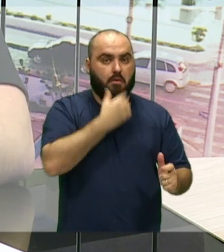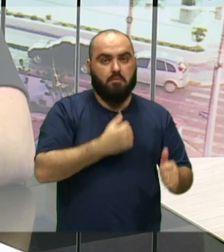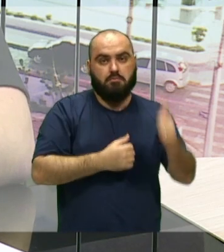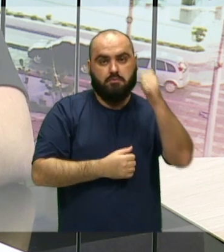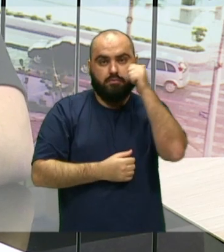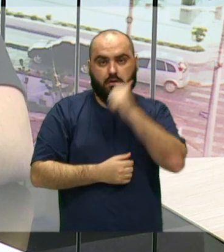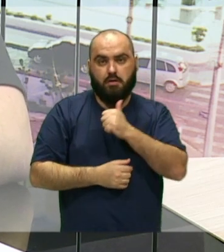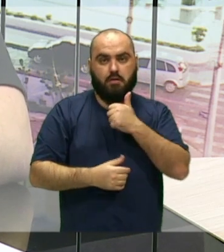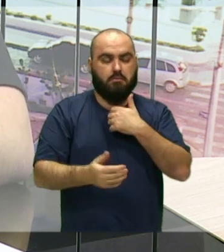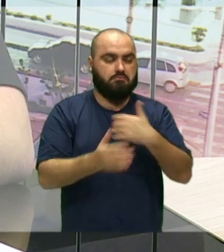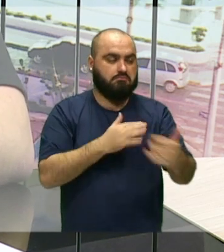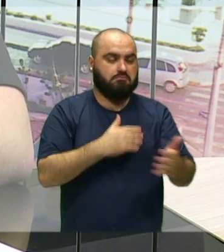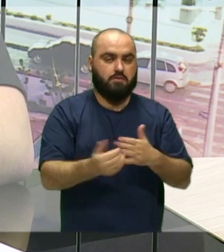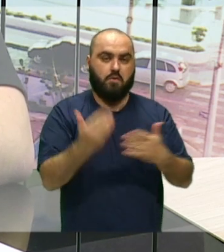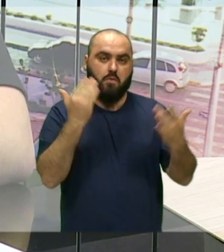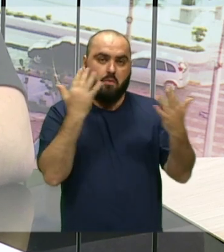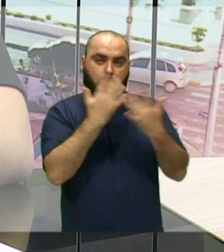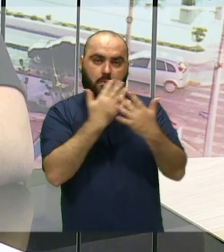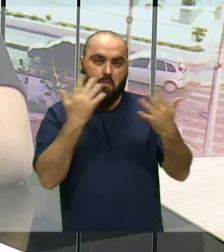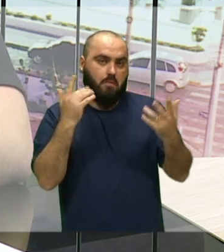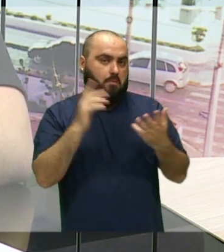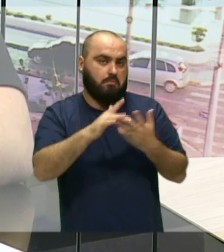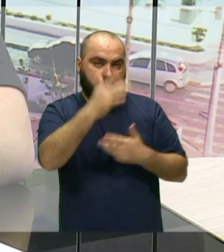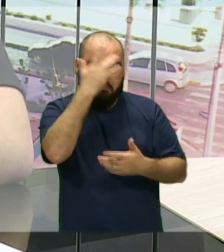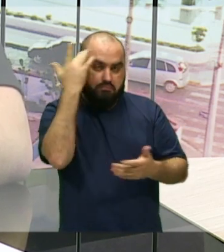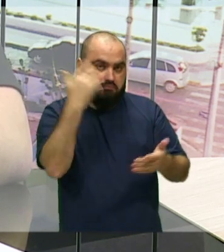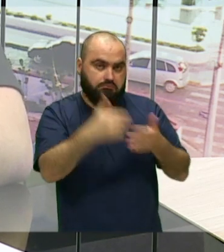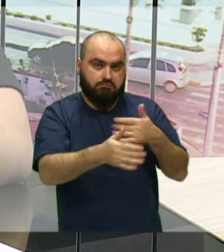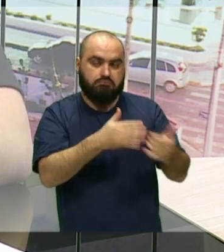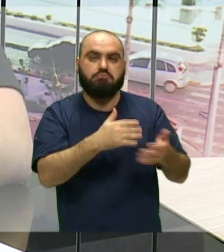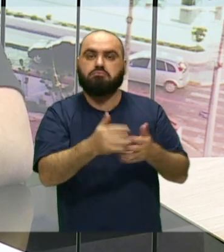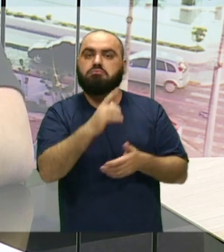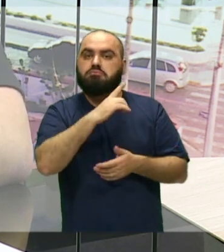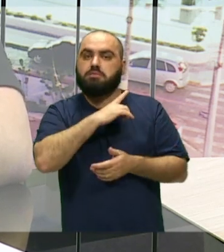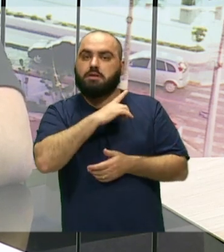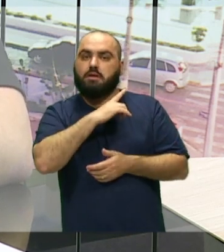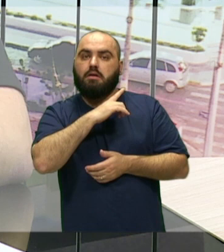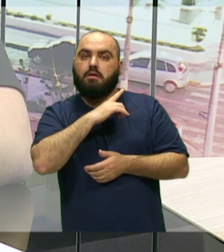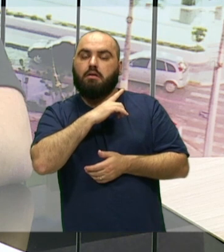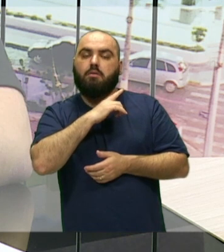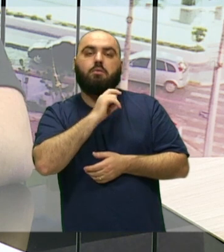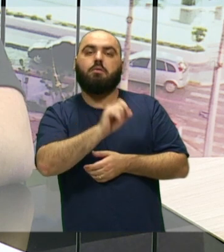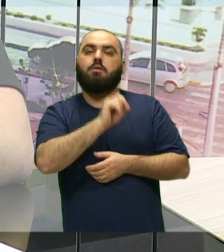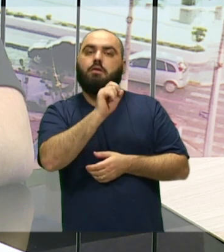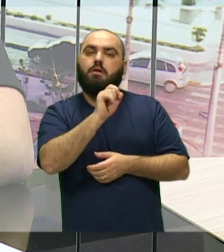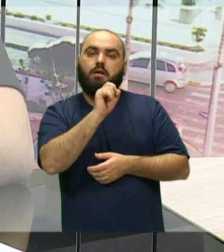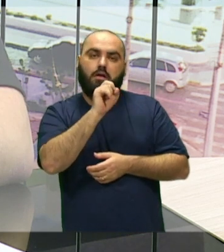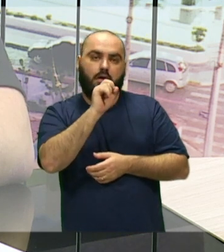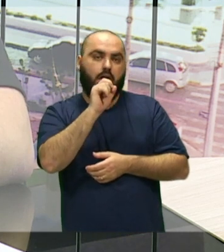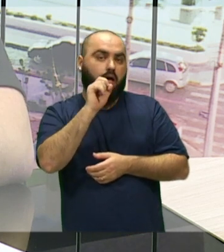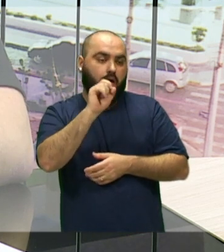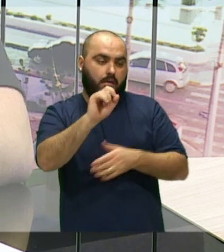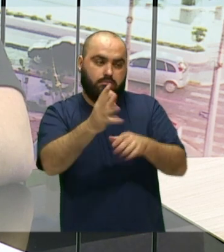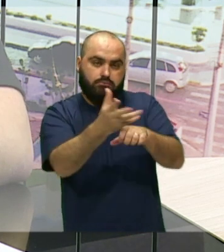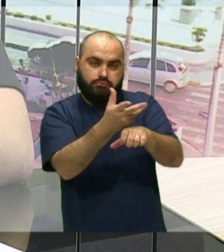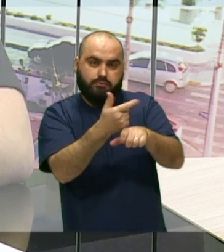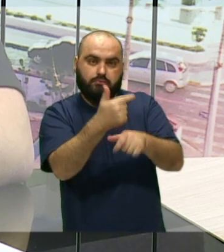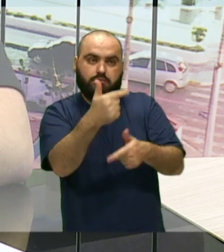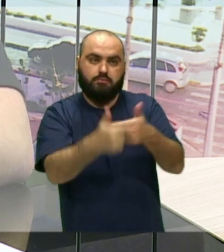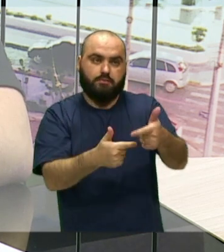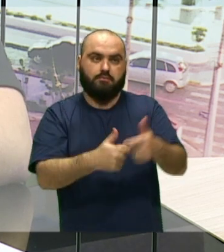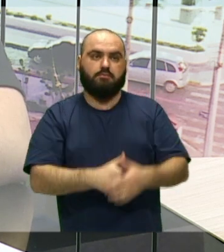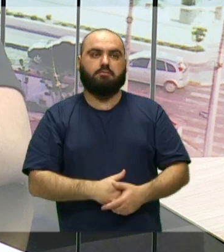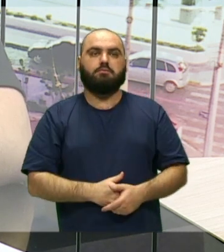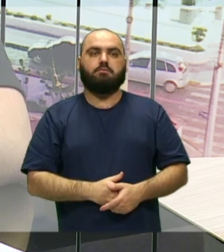todas as raças eh tenham habilidades pro trabalho então É nesse ponto que a